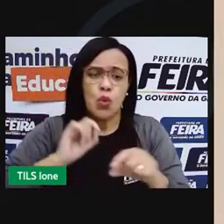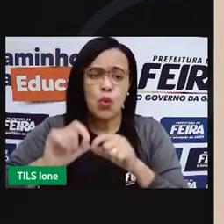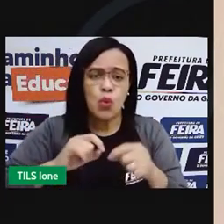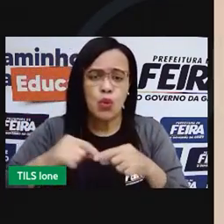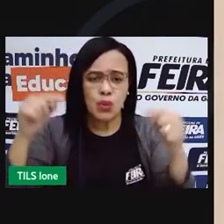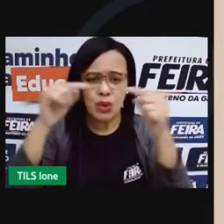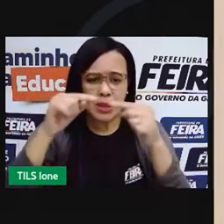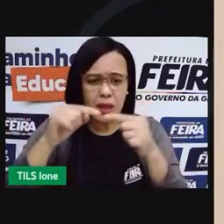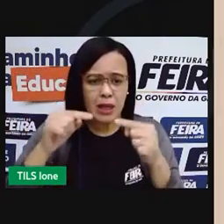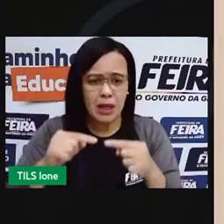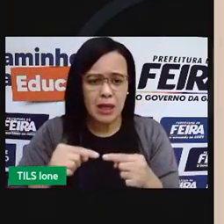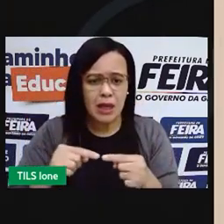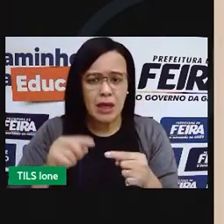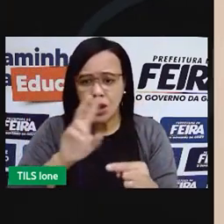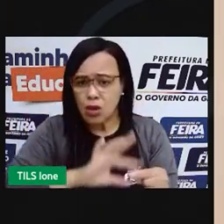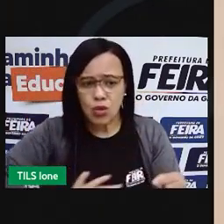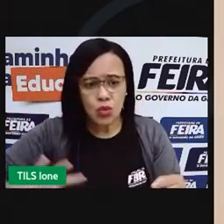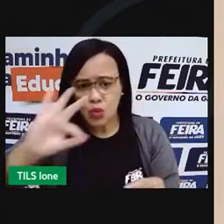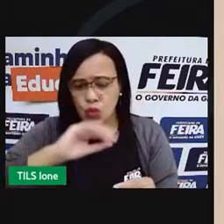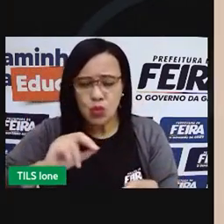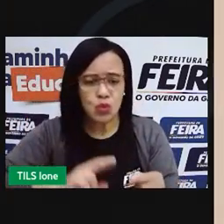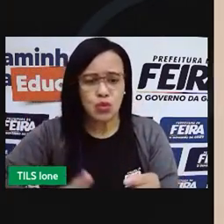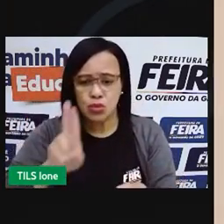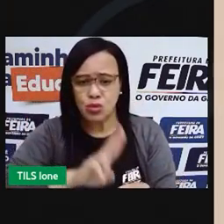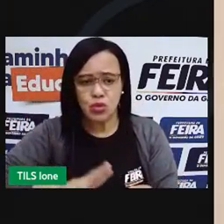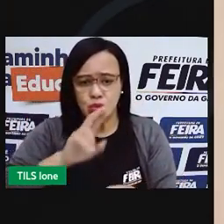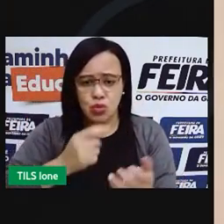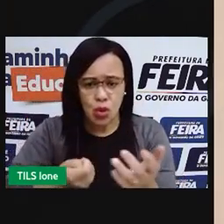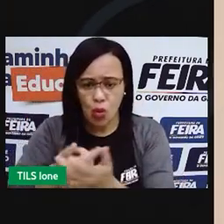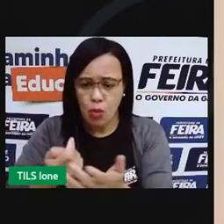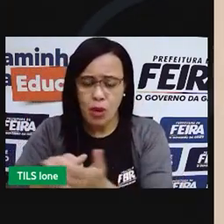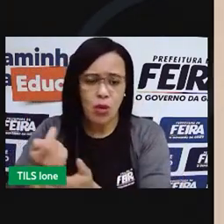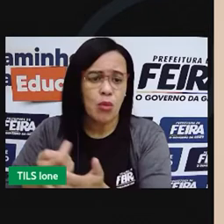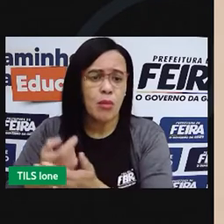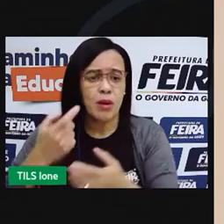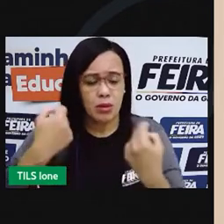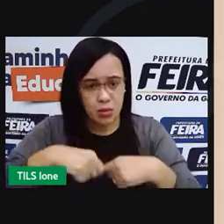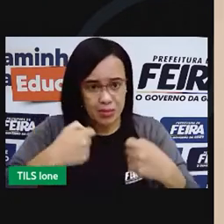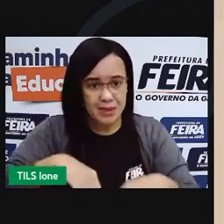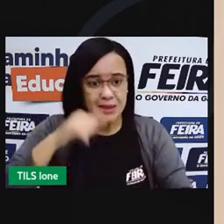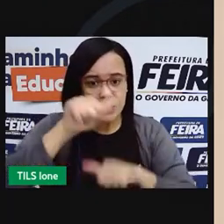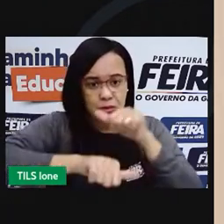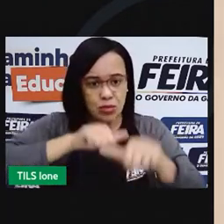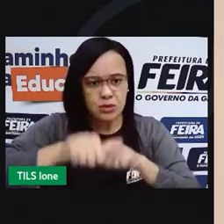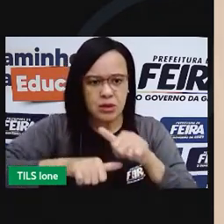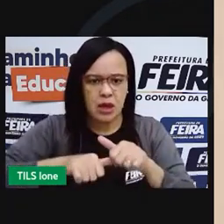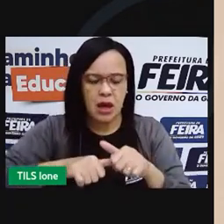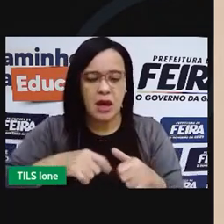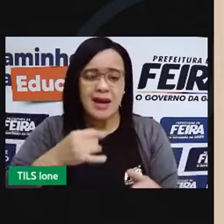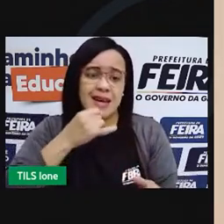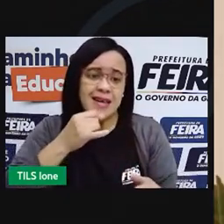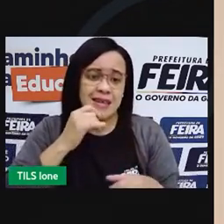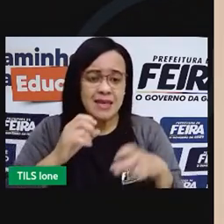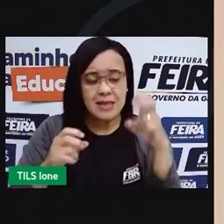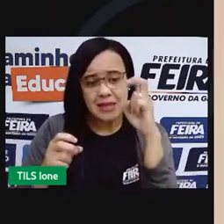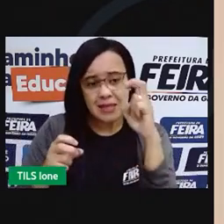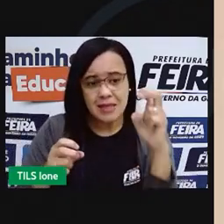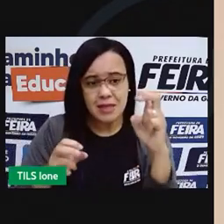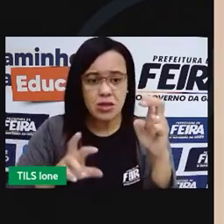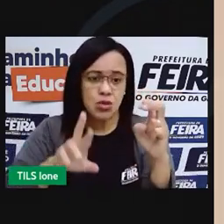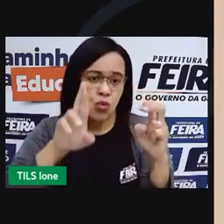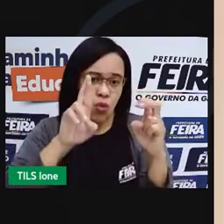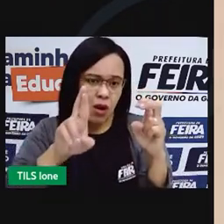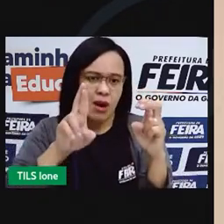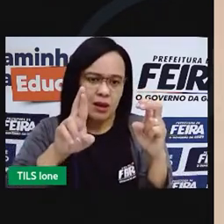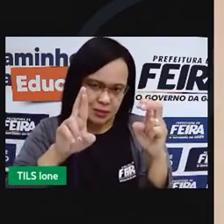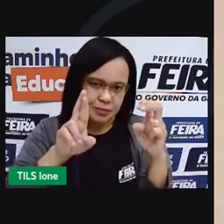o que consumimos. Uma forma de mudança é colocar em prática os 5 R's: repensar, recusar,